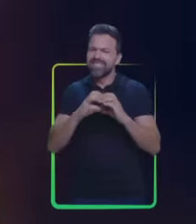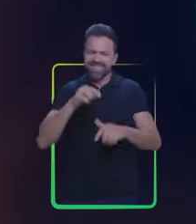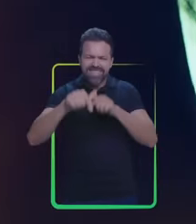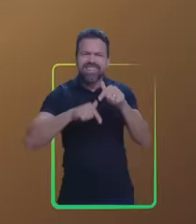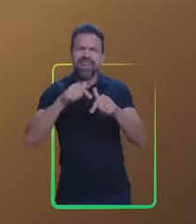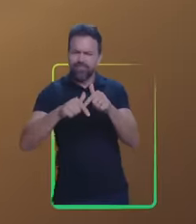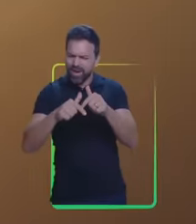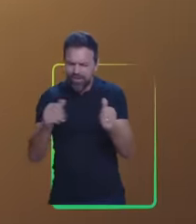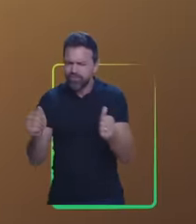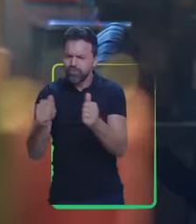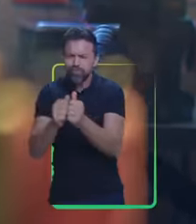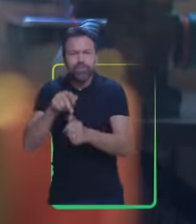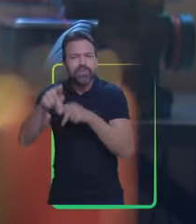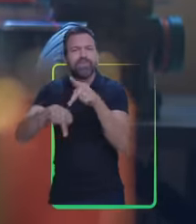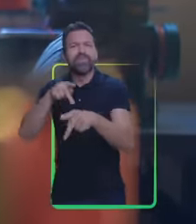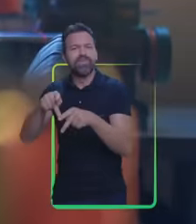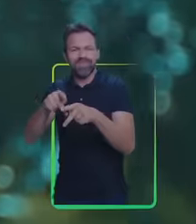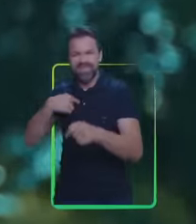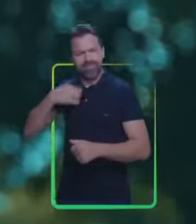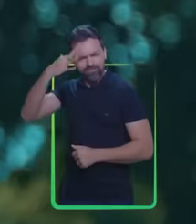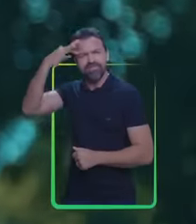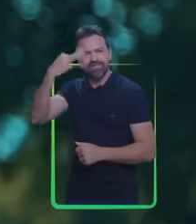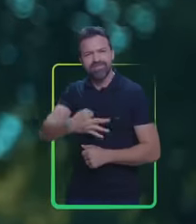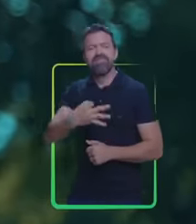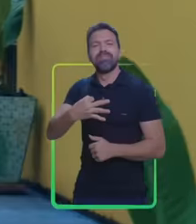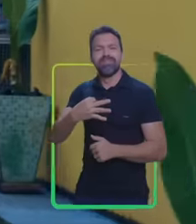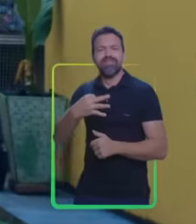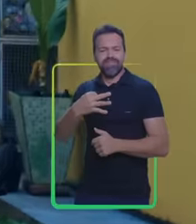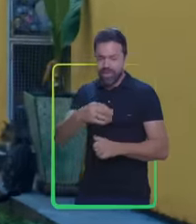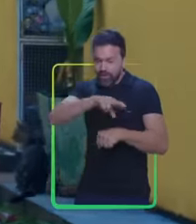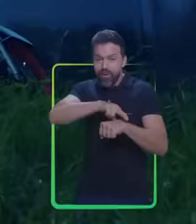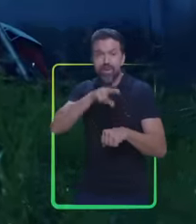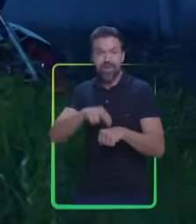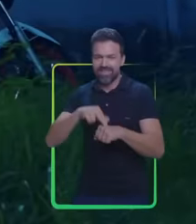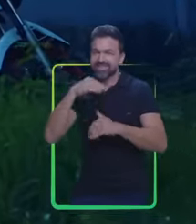pra gente, disso eu tenho certeza. Pra